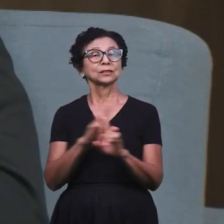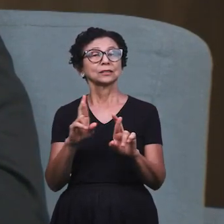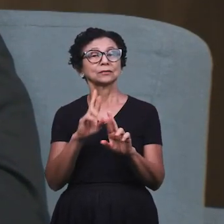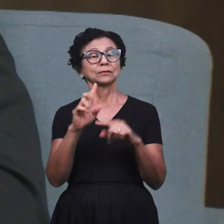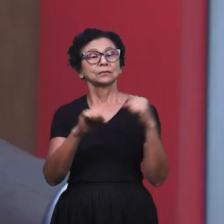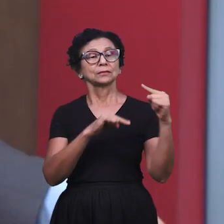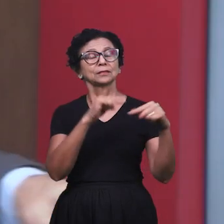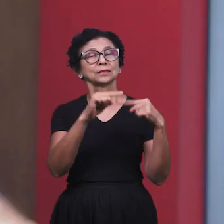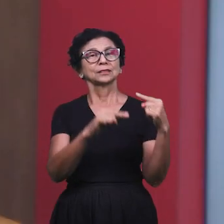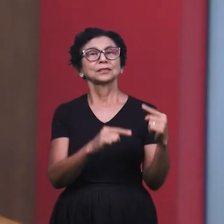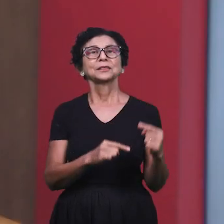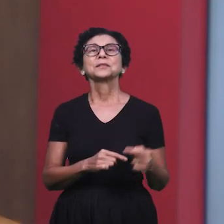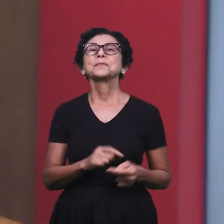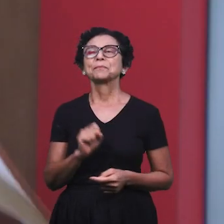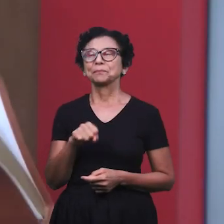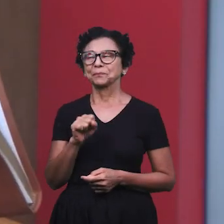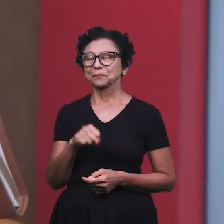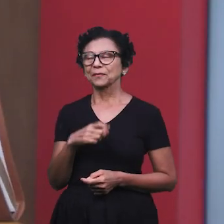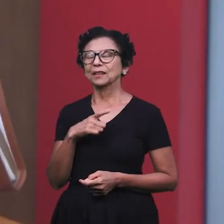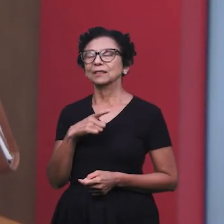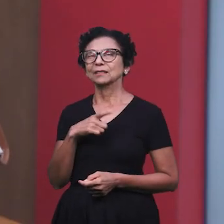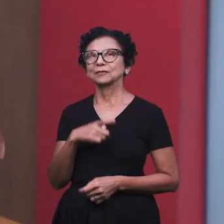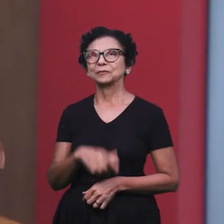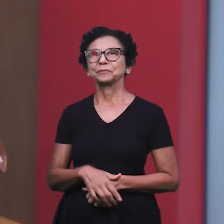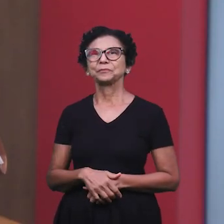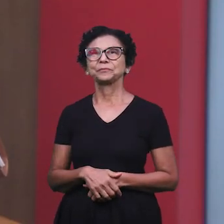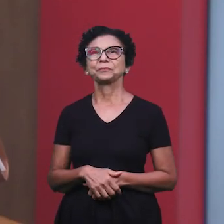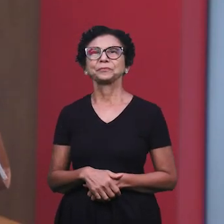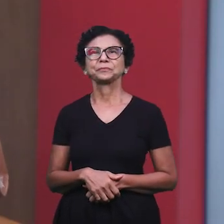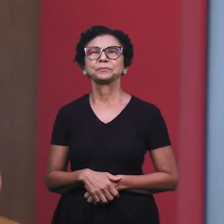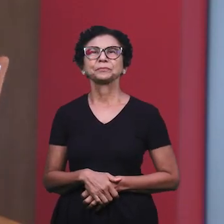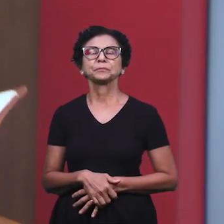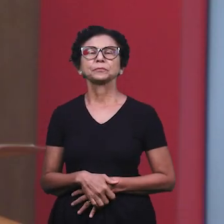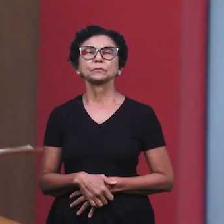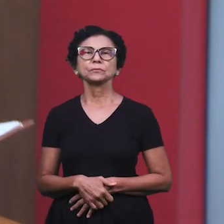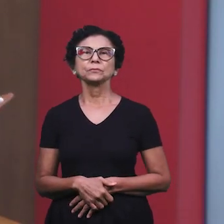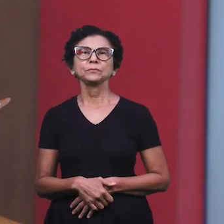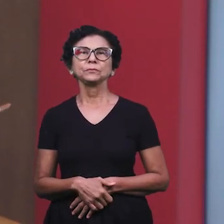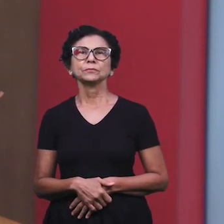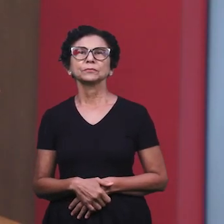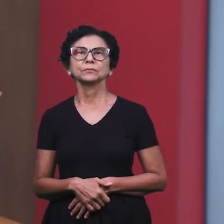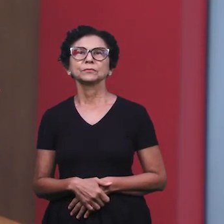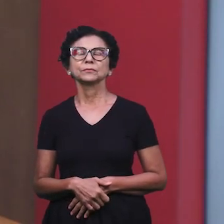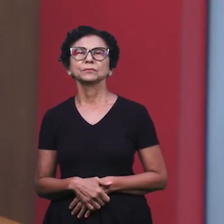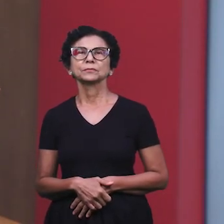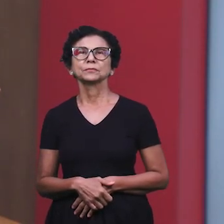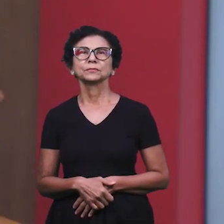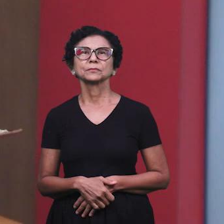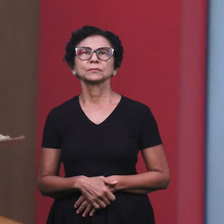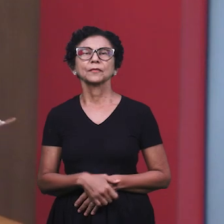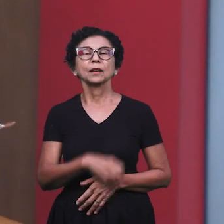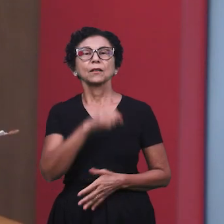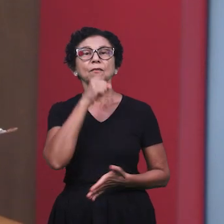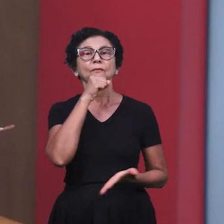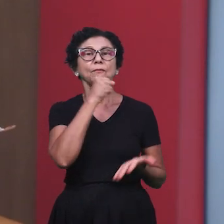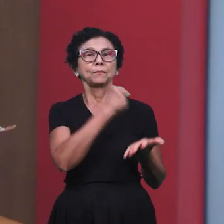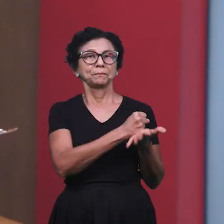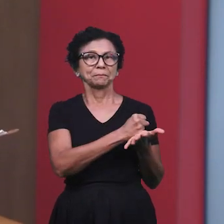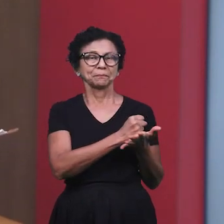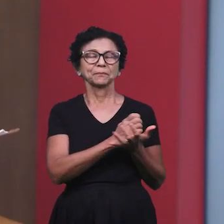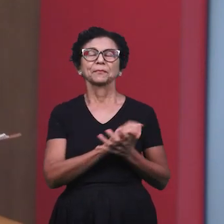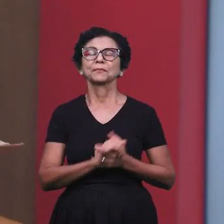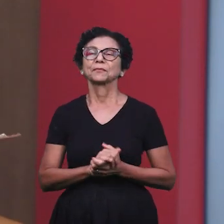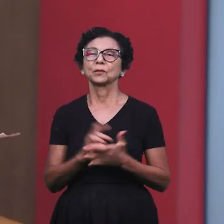intergeracional? Tem sim, eu vou comentar, vou até abrir a palavra aqui. No Velho